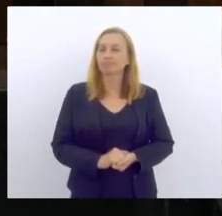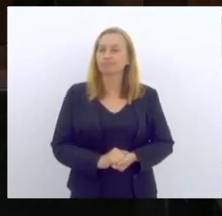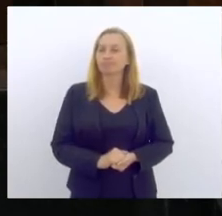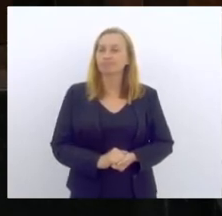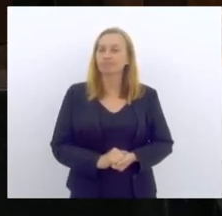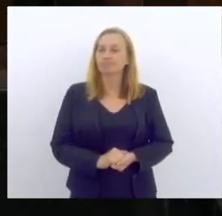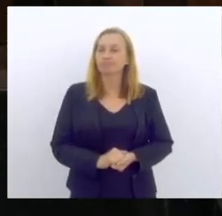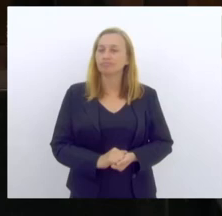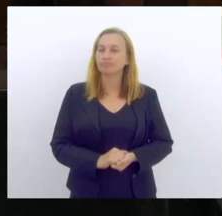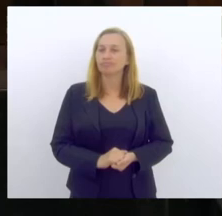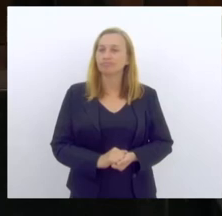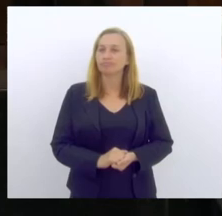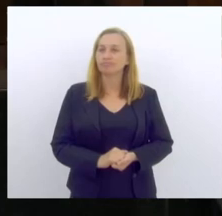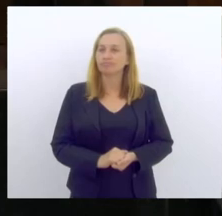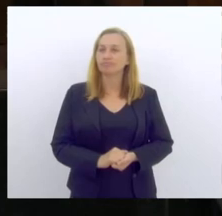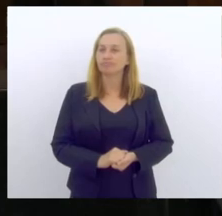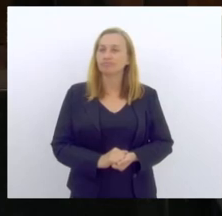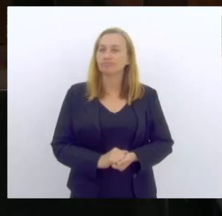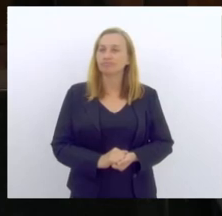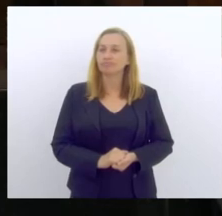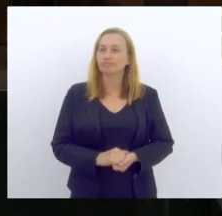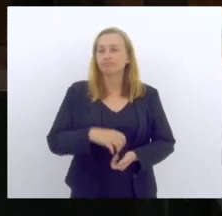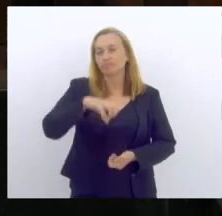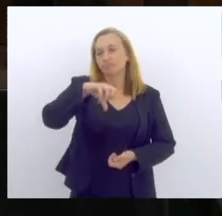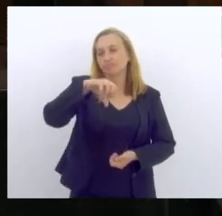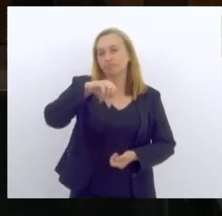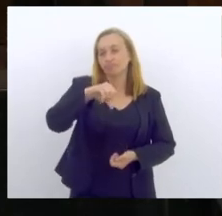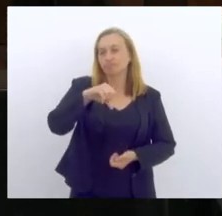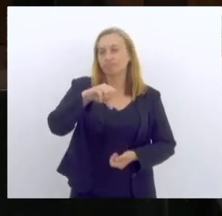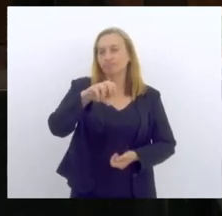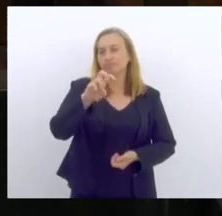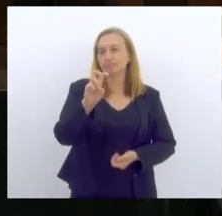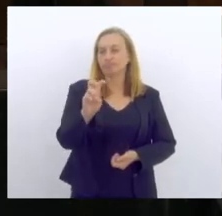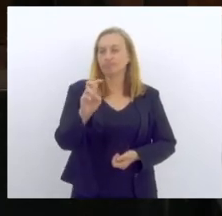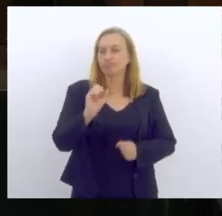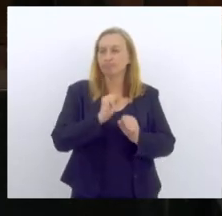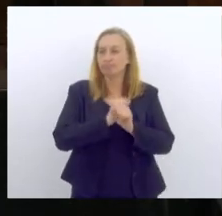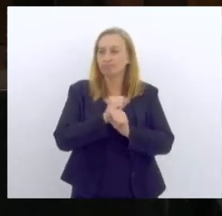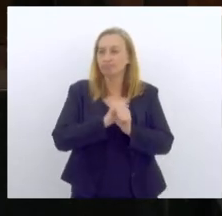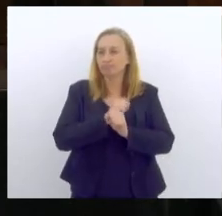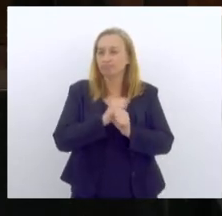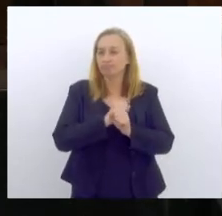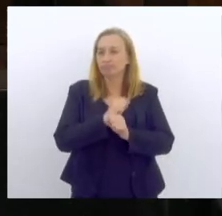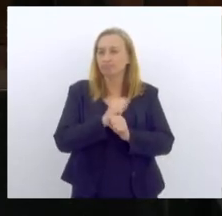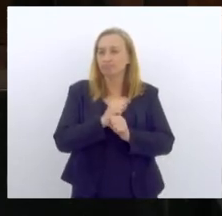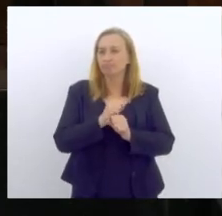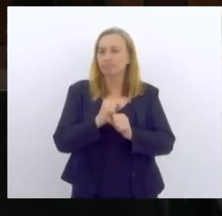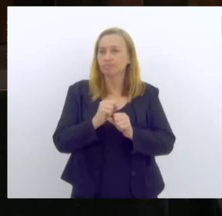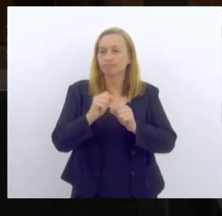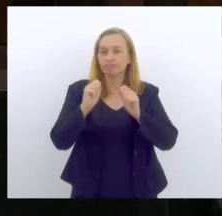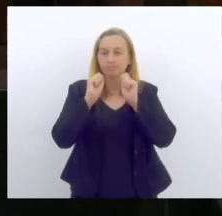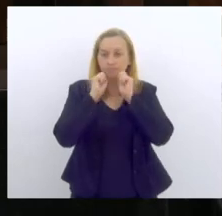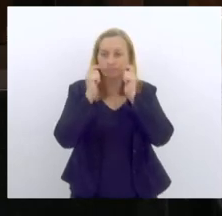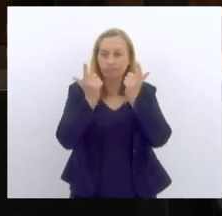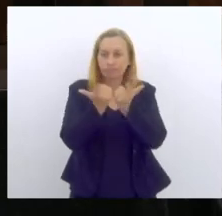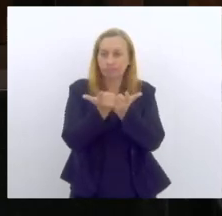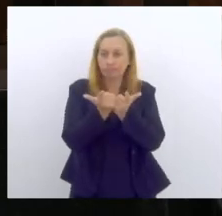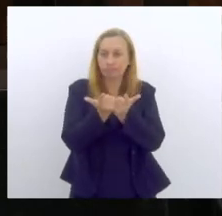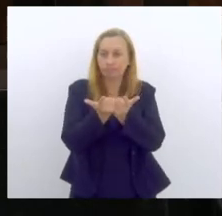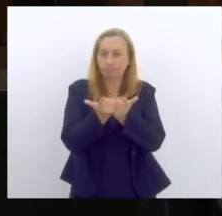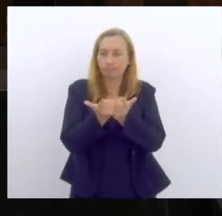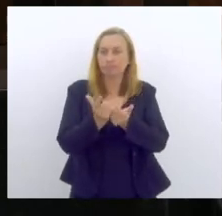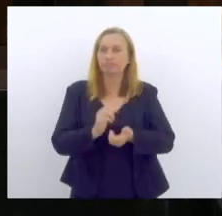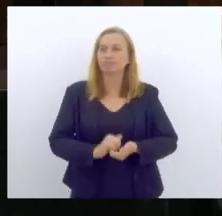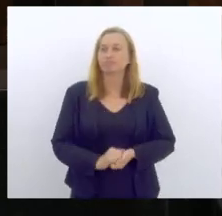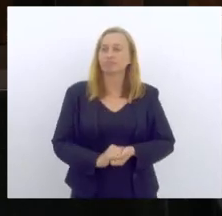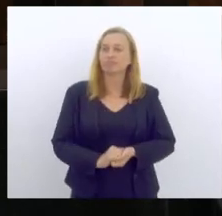o André uns 95 Anos da do Palácio Tiradentes me pediu a foto uma